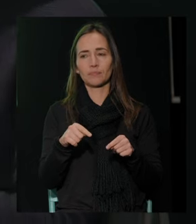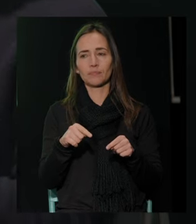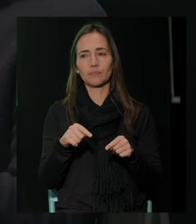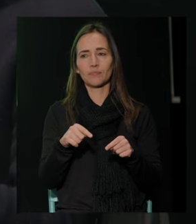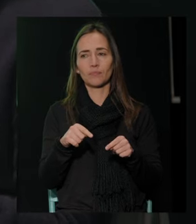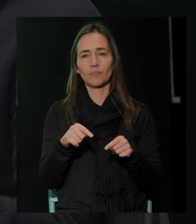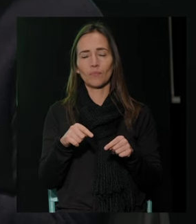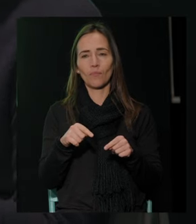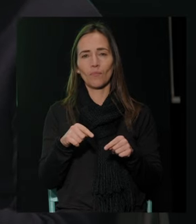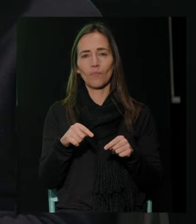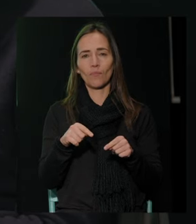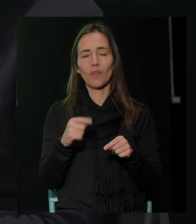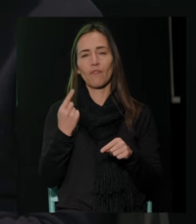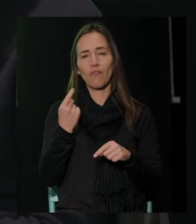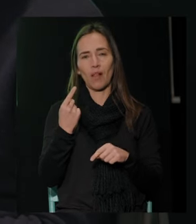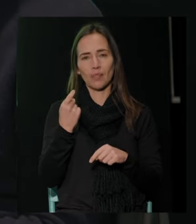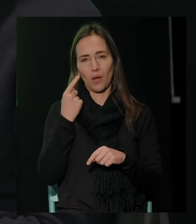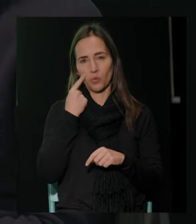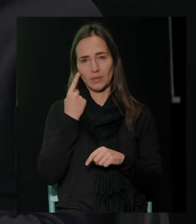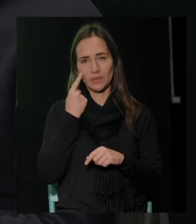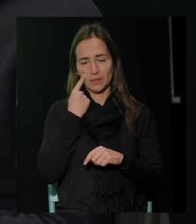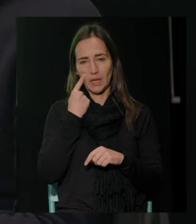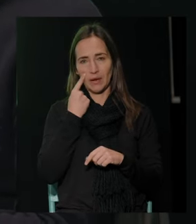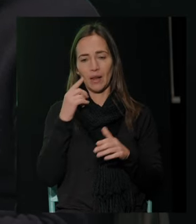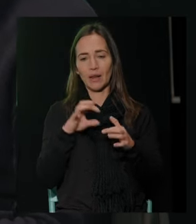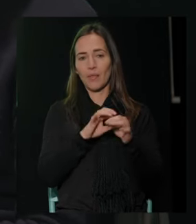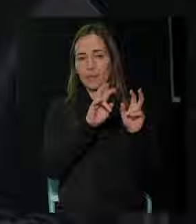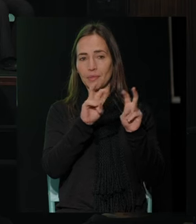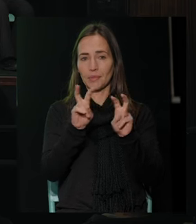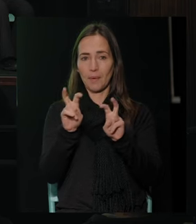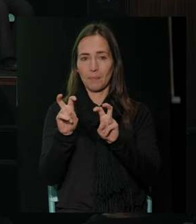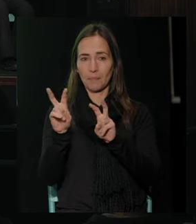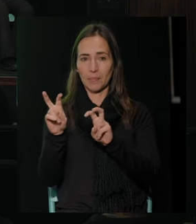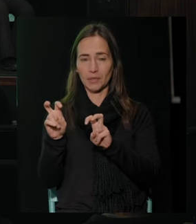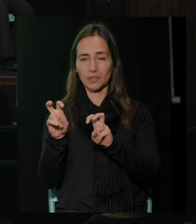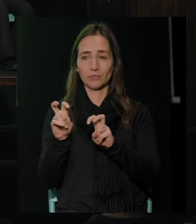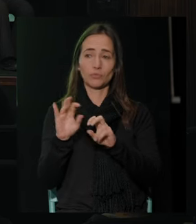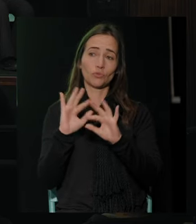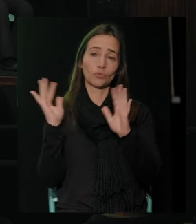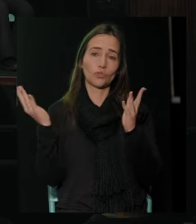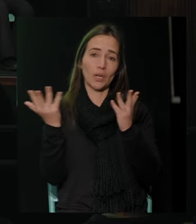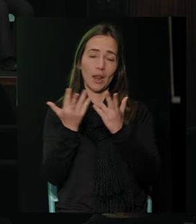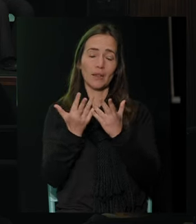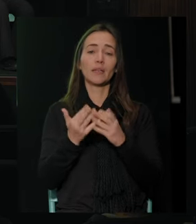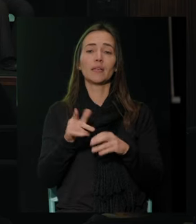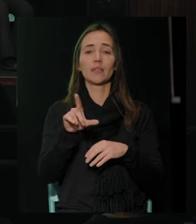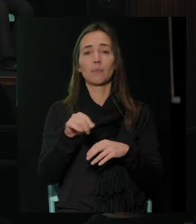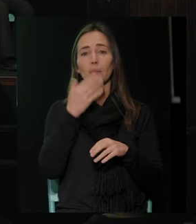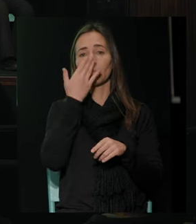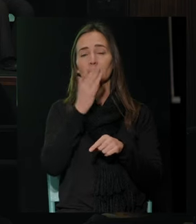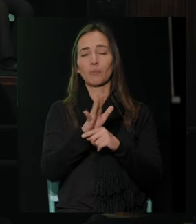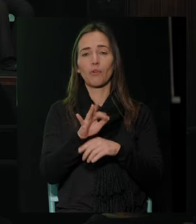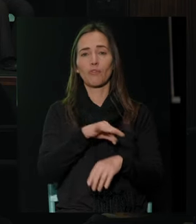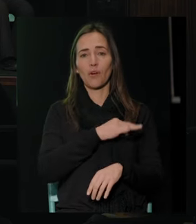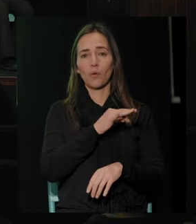de desconhecimento relativamente a estas matérias, um desconhecimento genérico, e mesmo, por exemplo, na Faculdade de Arquitetura